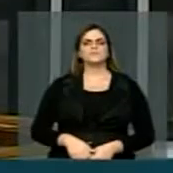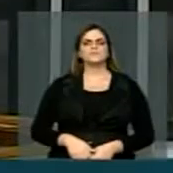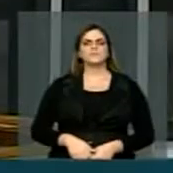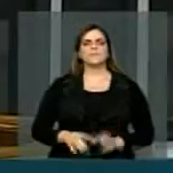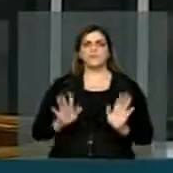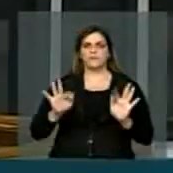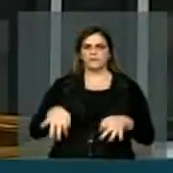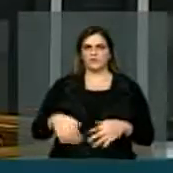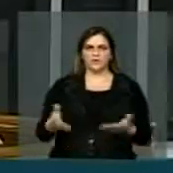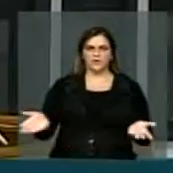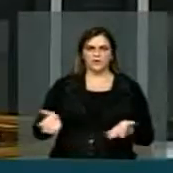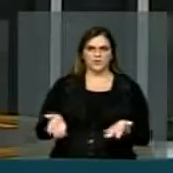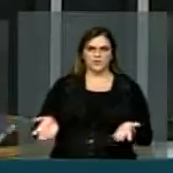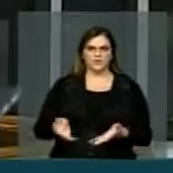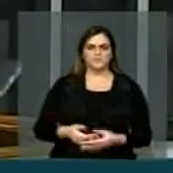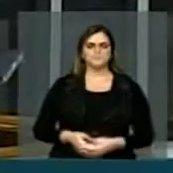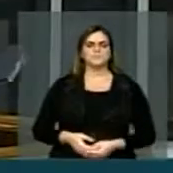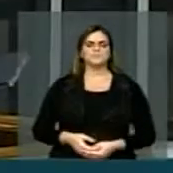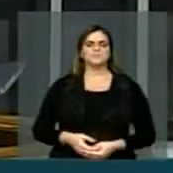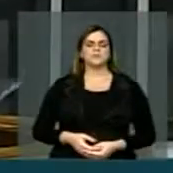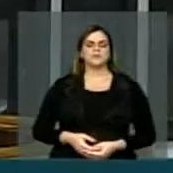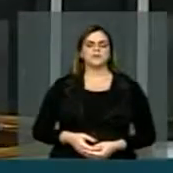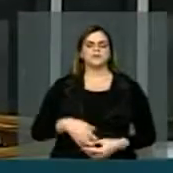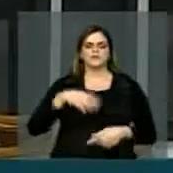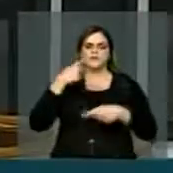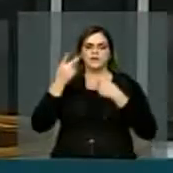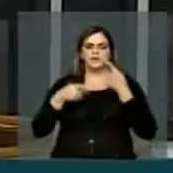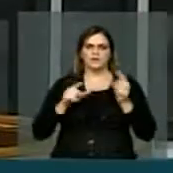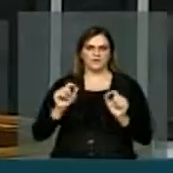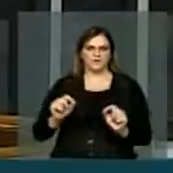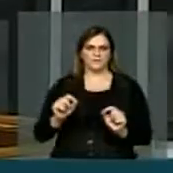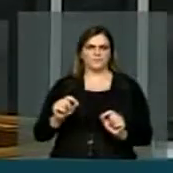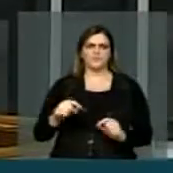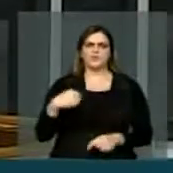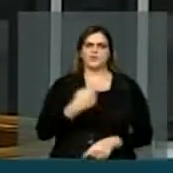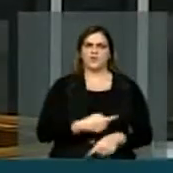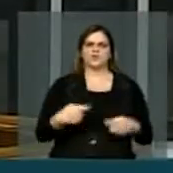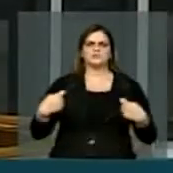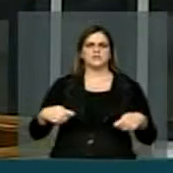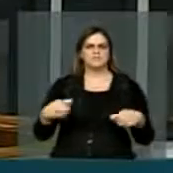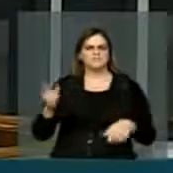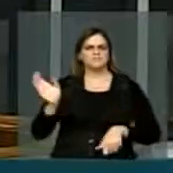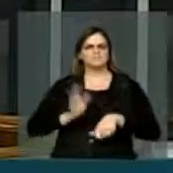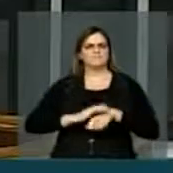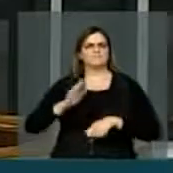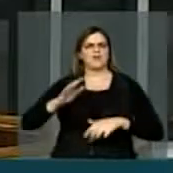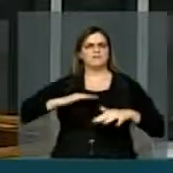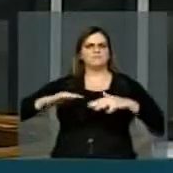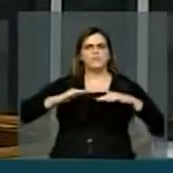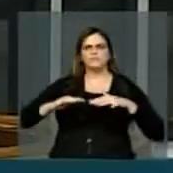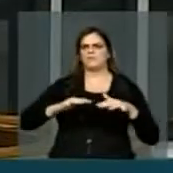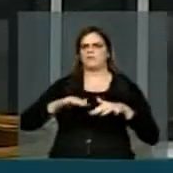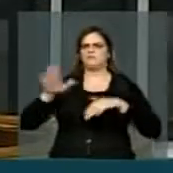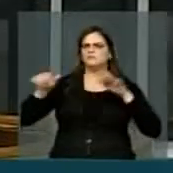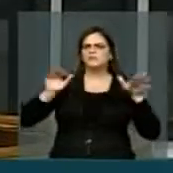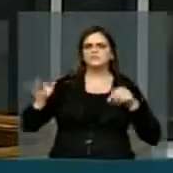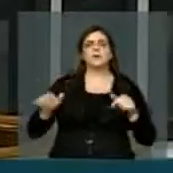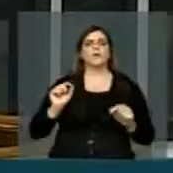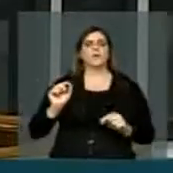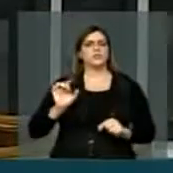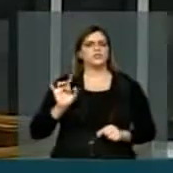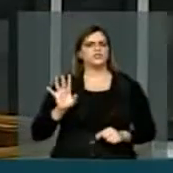fala, senhor presidente Amauri, nós precisamos mobilizar não apenas